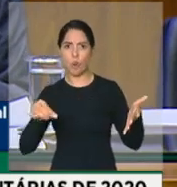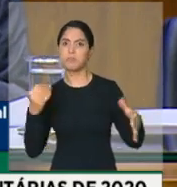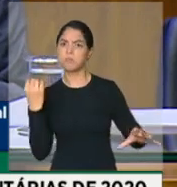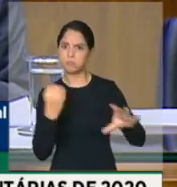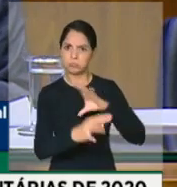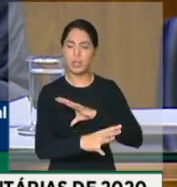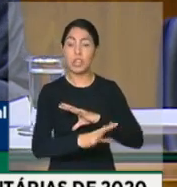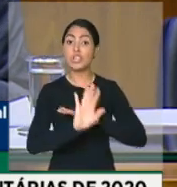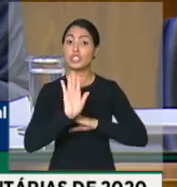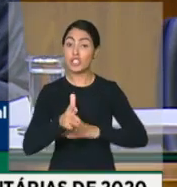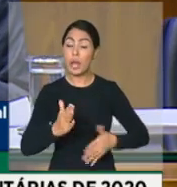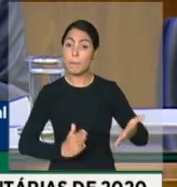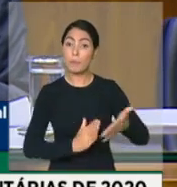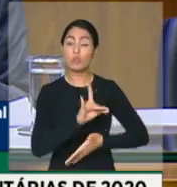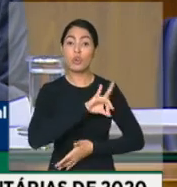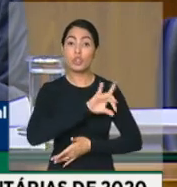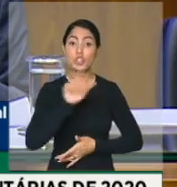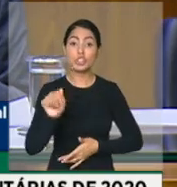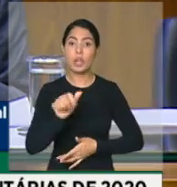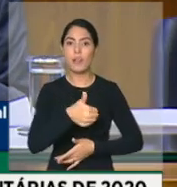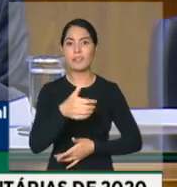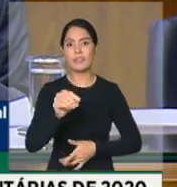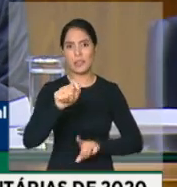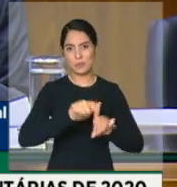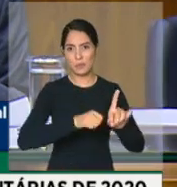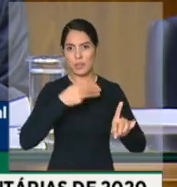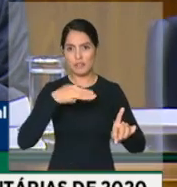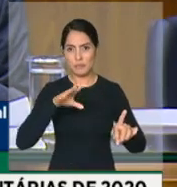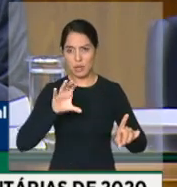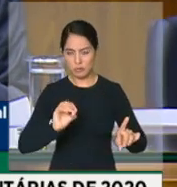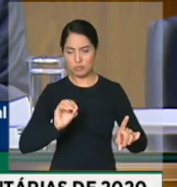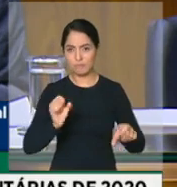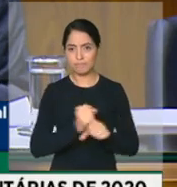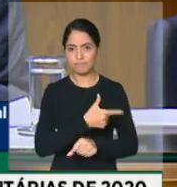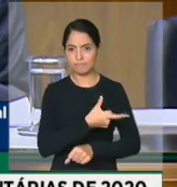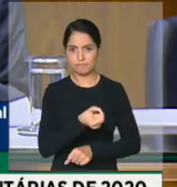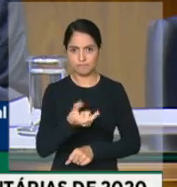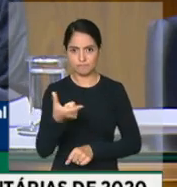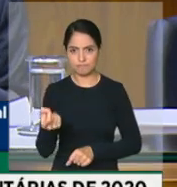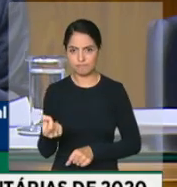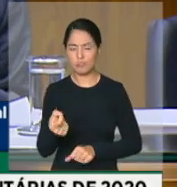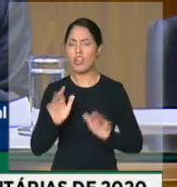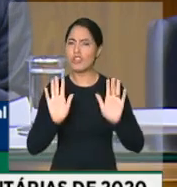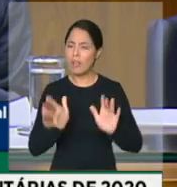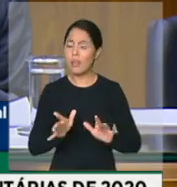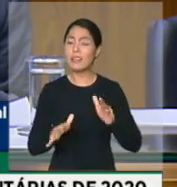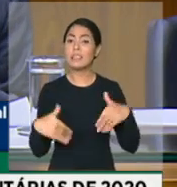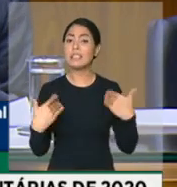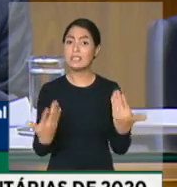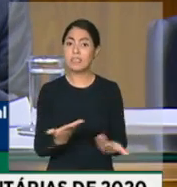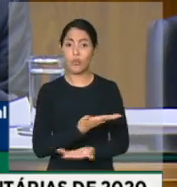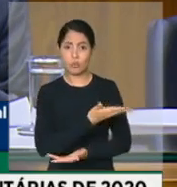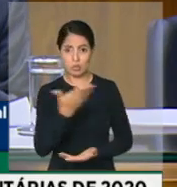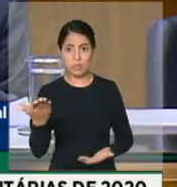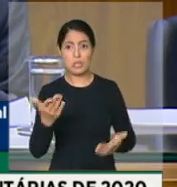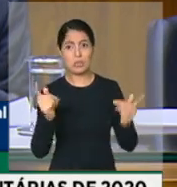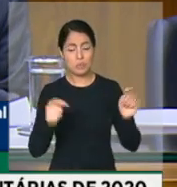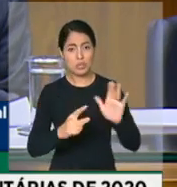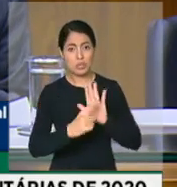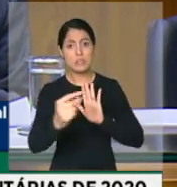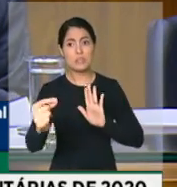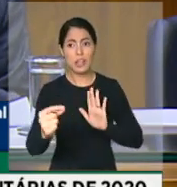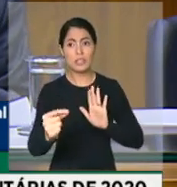o aprovou no dia 10 de março de 2020, parecer número 3 de 2020. A bancada poderia, sim, apresentar